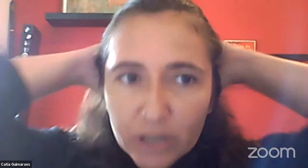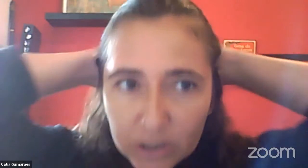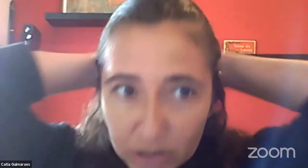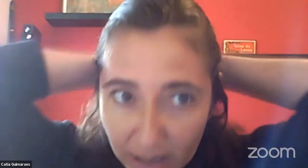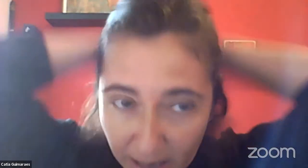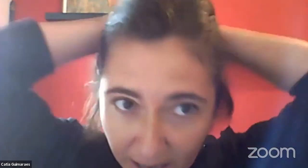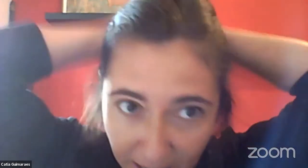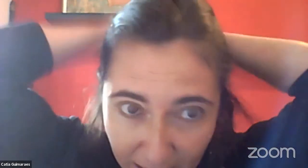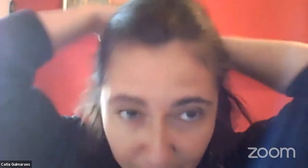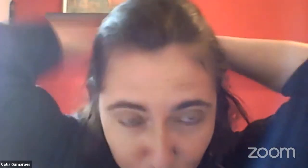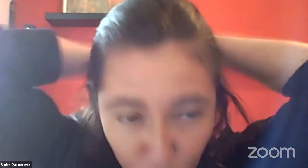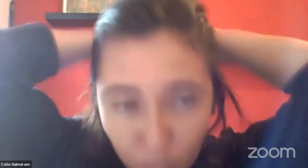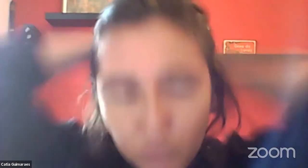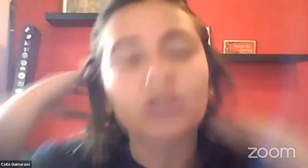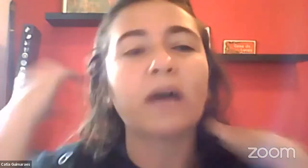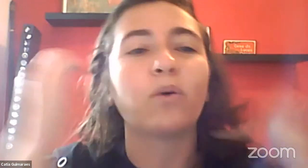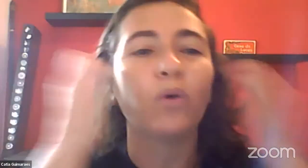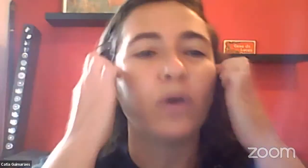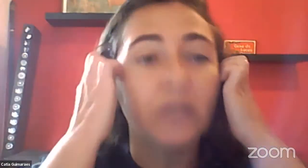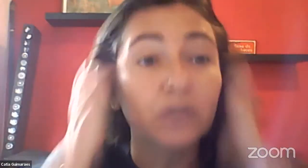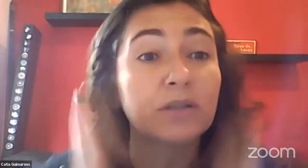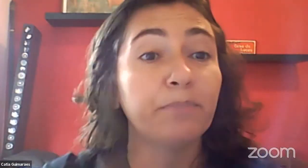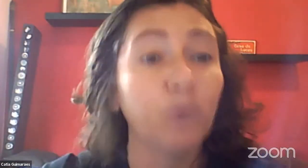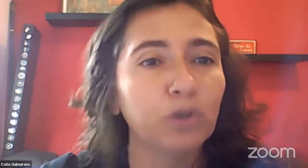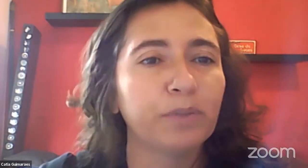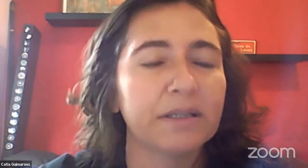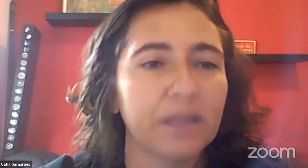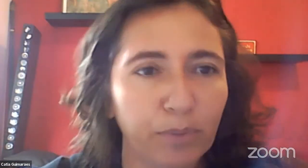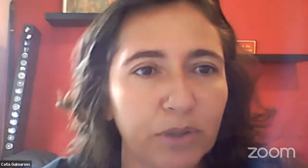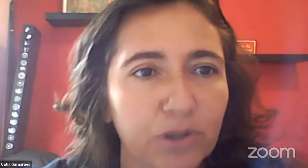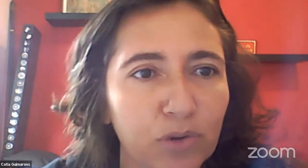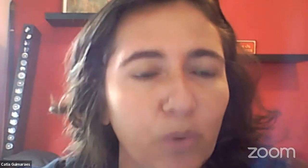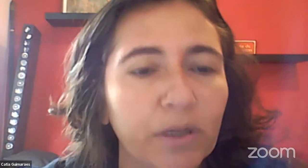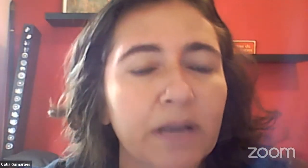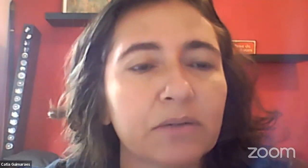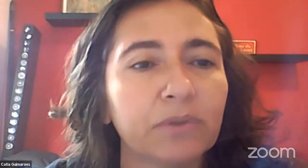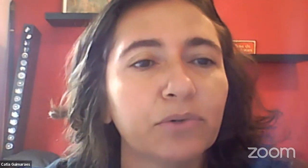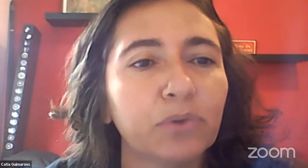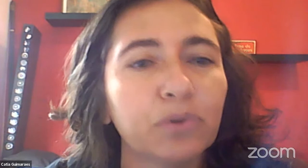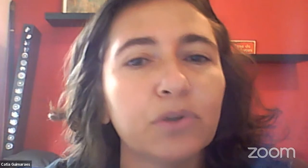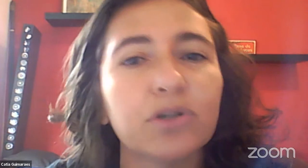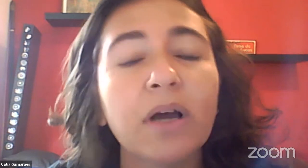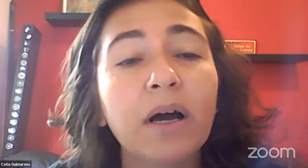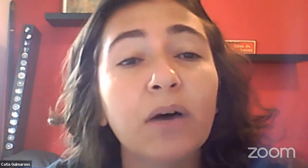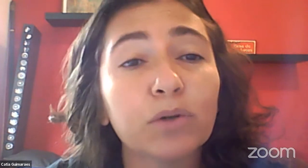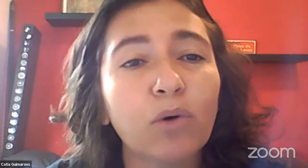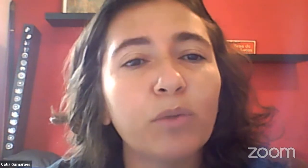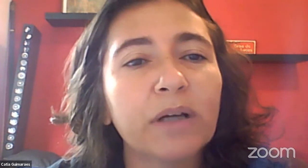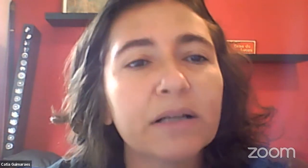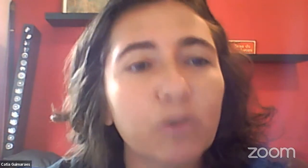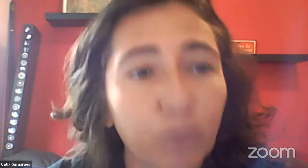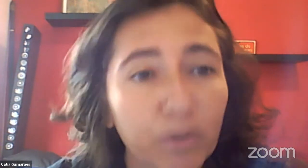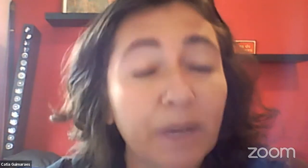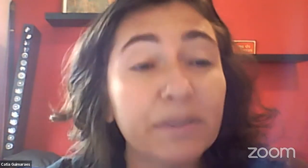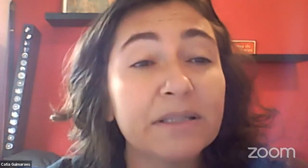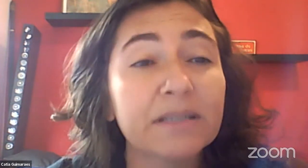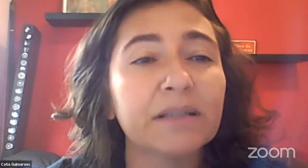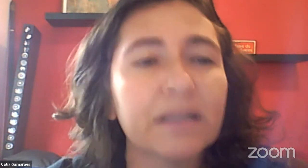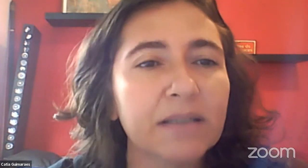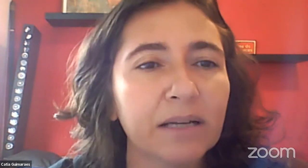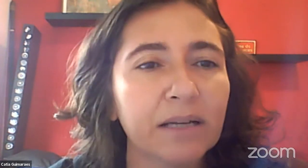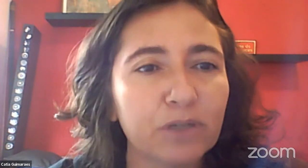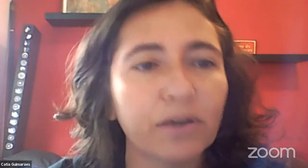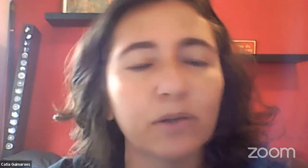seguinte, gente. Todo mundo destacou, e isso está muito presente na política de comunicação da Fiocruz, o quanto a comunicação pública